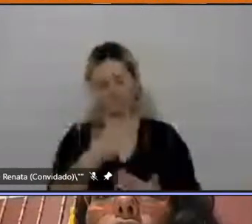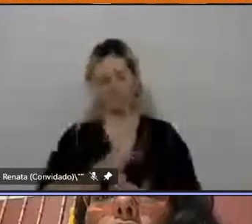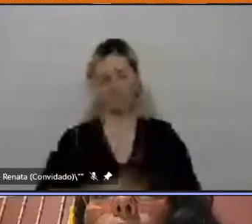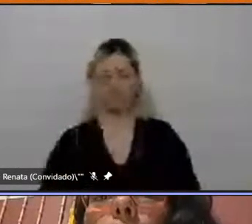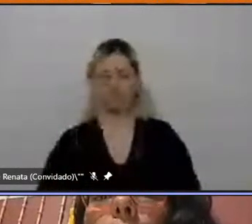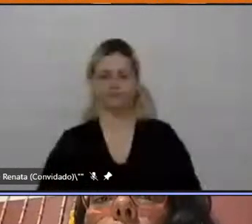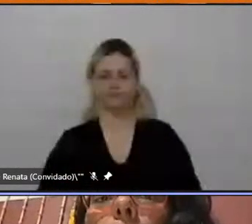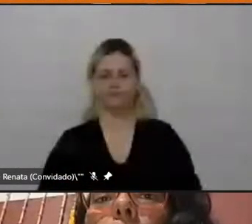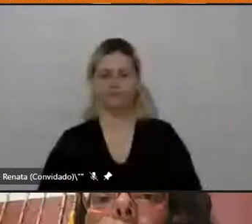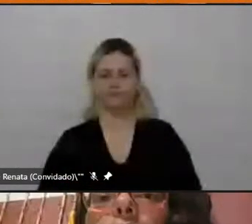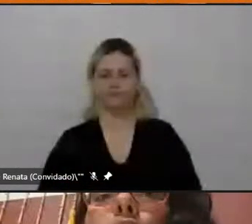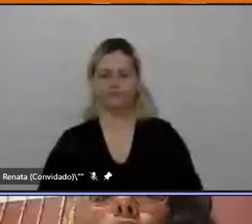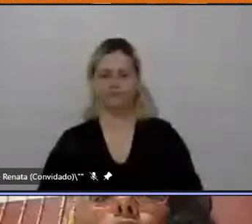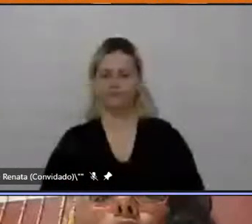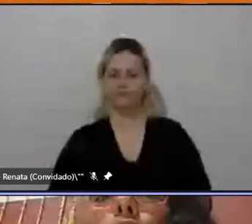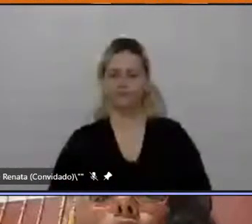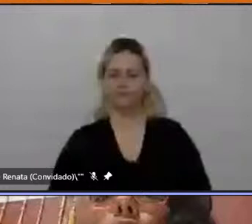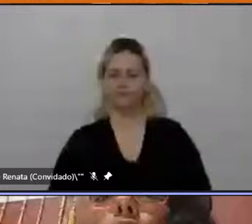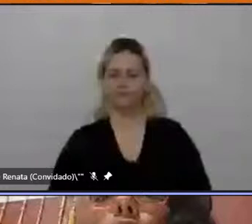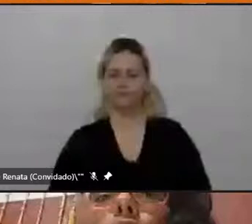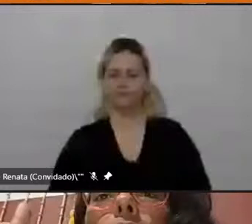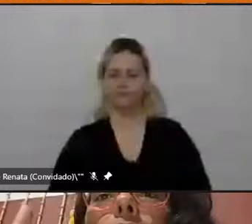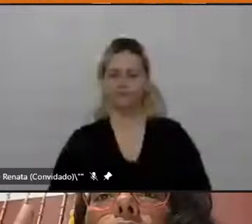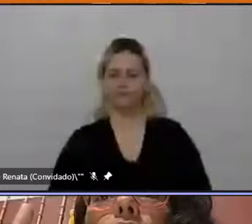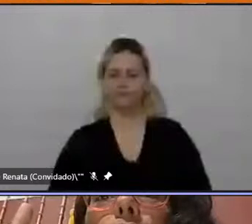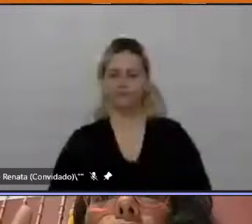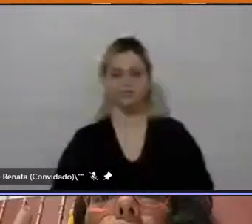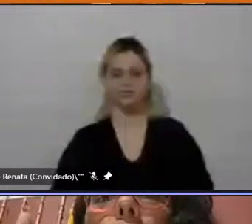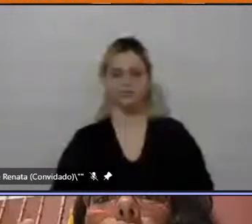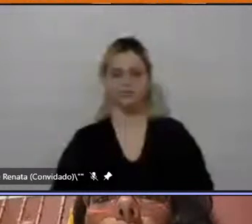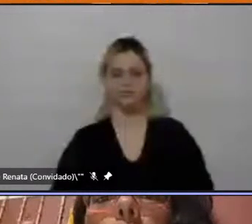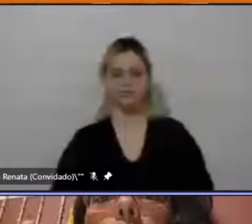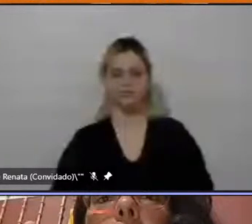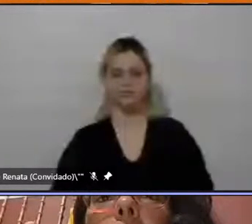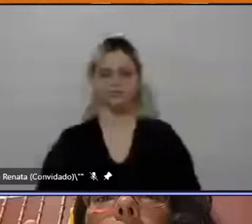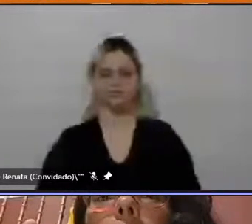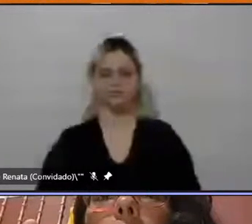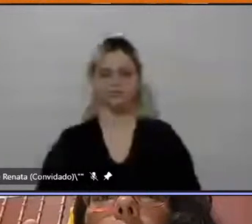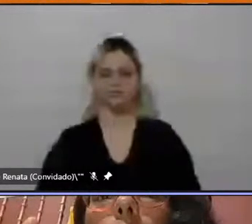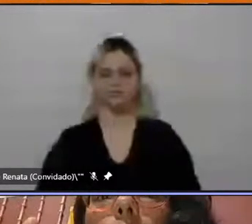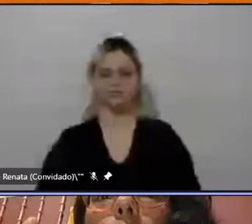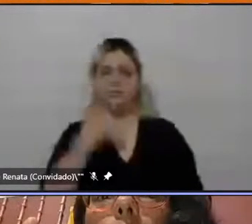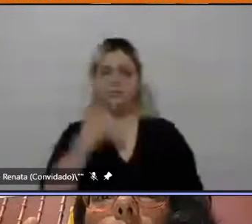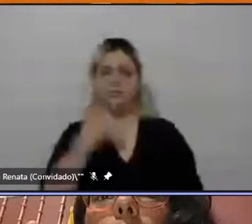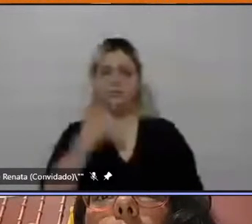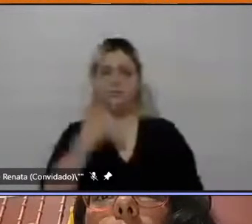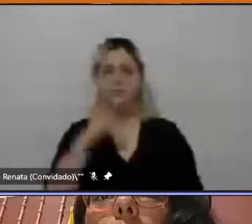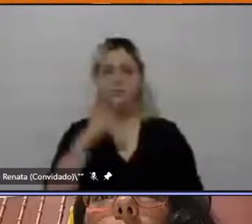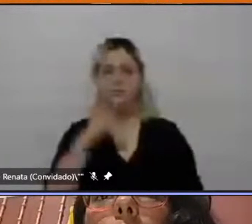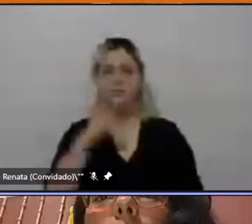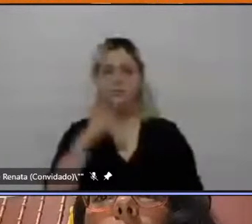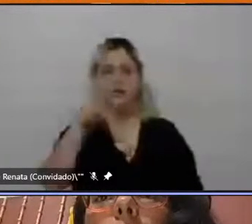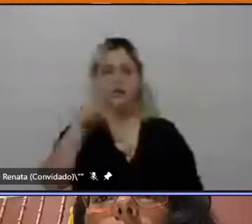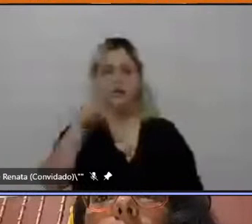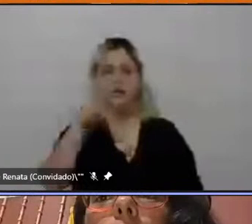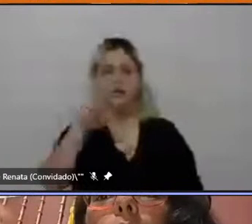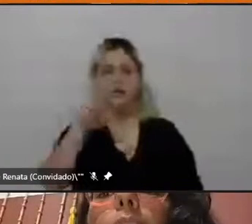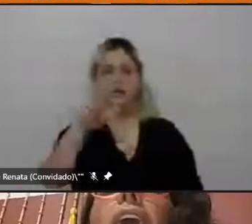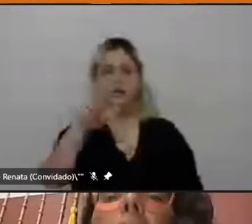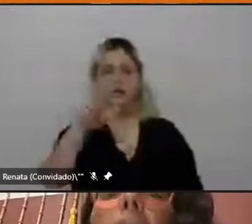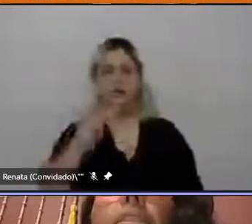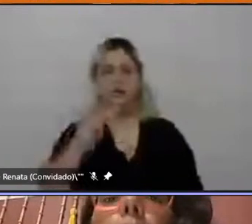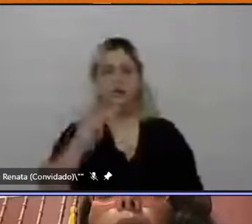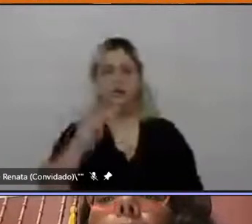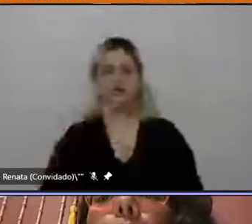Bacana, Ângela. Eu não estou vendo a Ângela. Vocês estão vendo ela? Não, vendo não, só